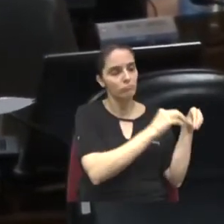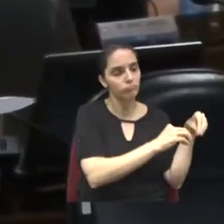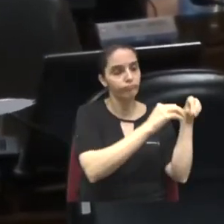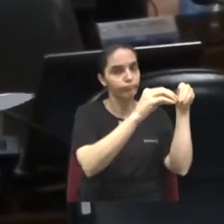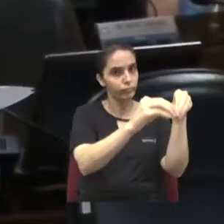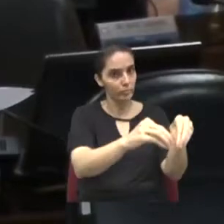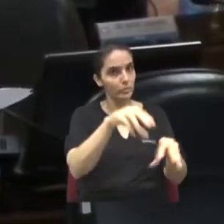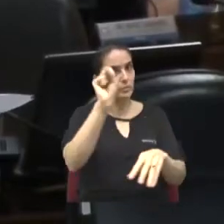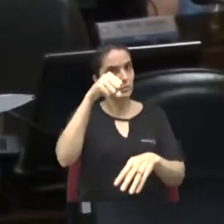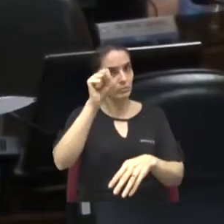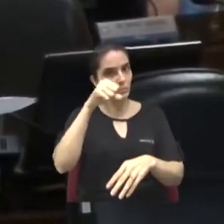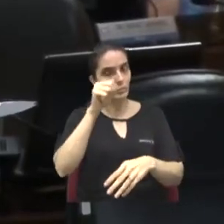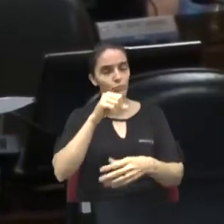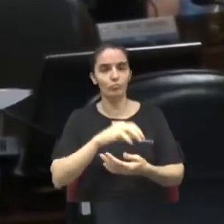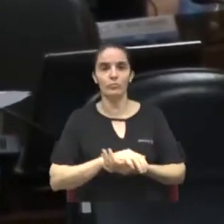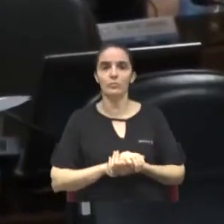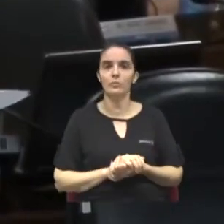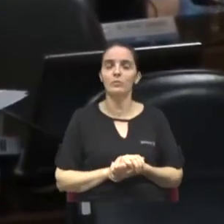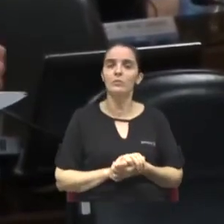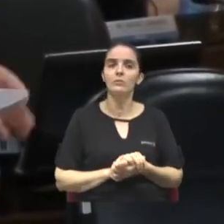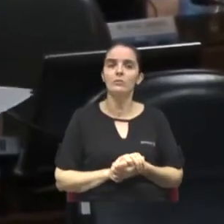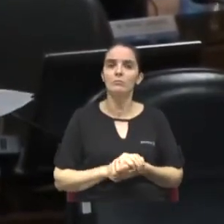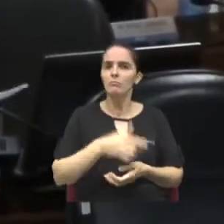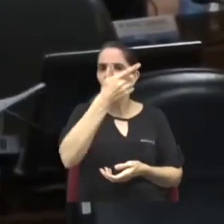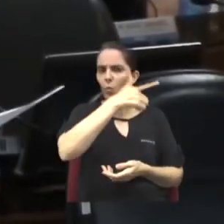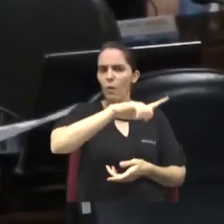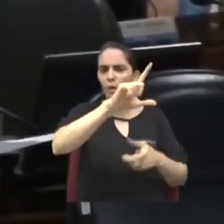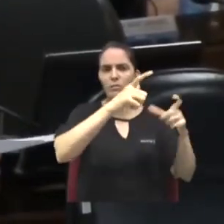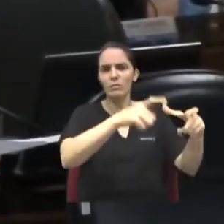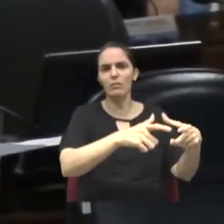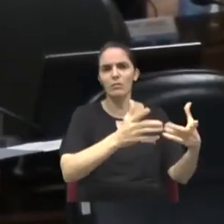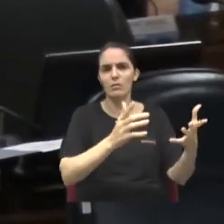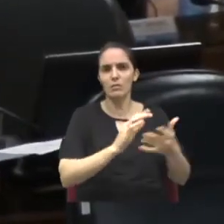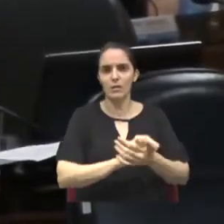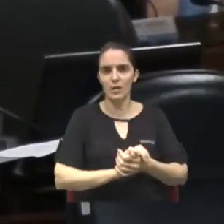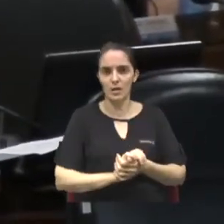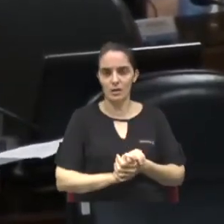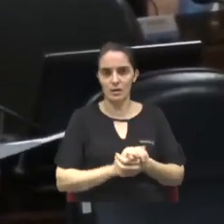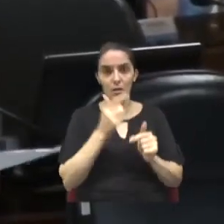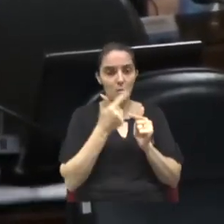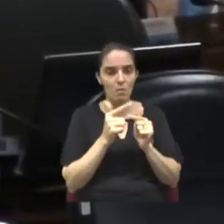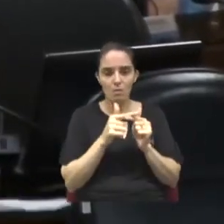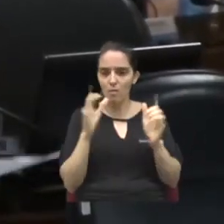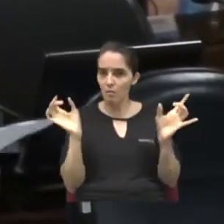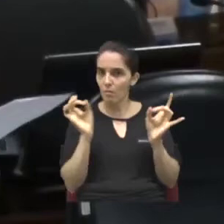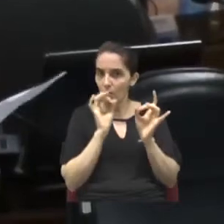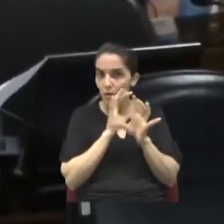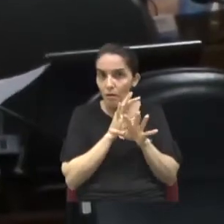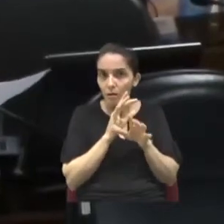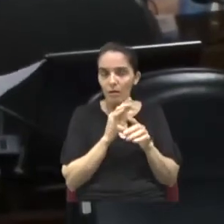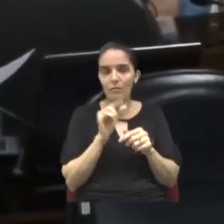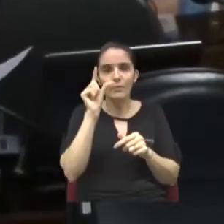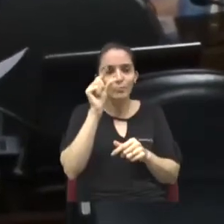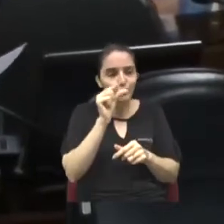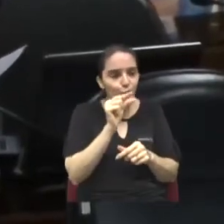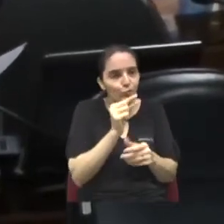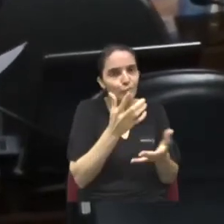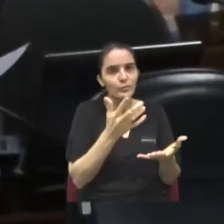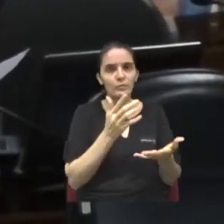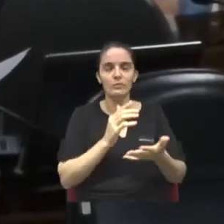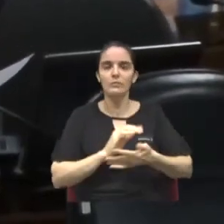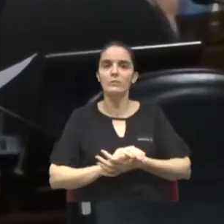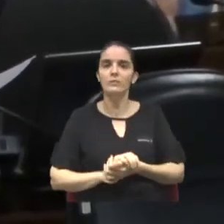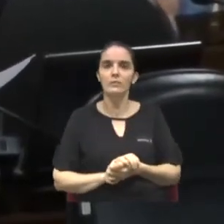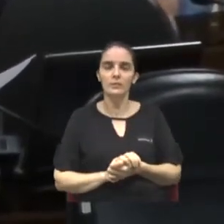transferido os serviços para outro local, para assim minimizar